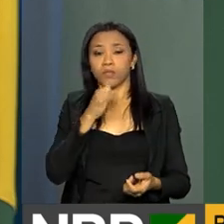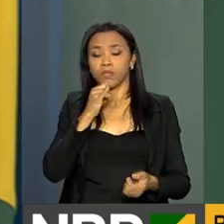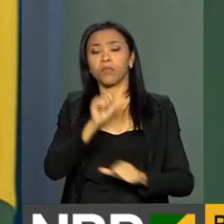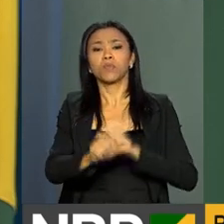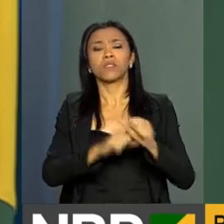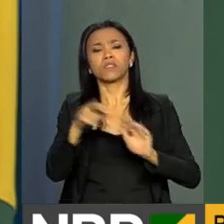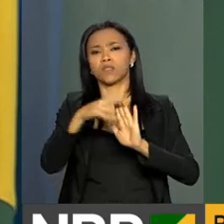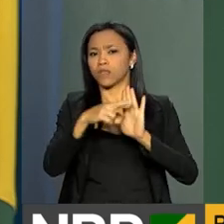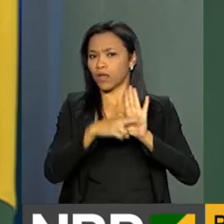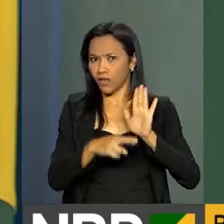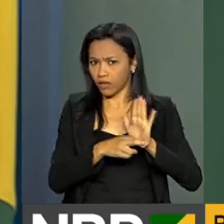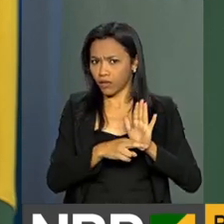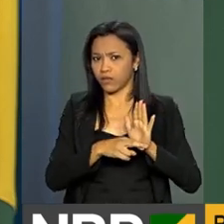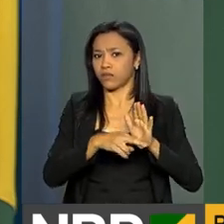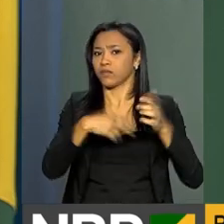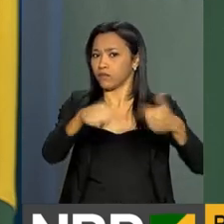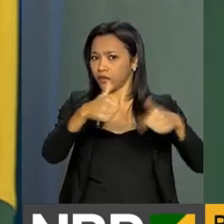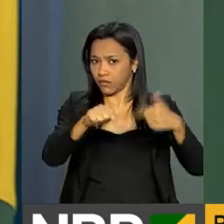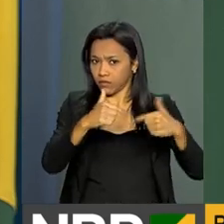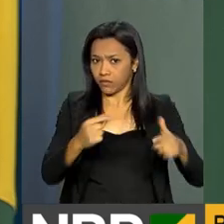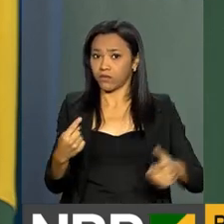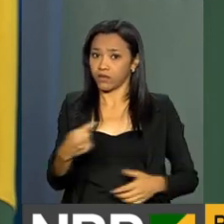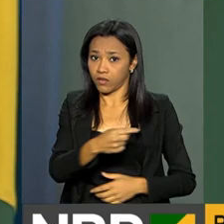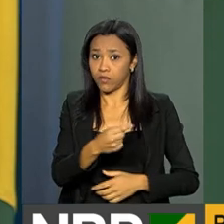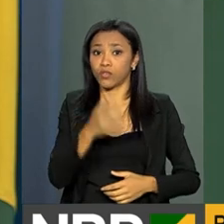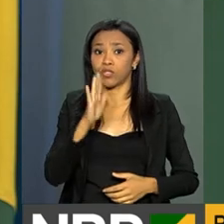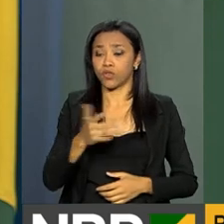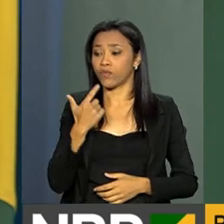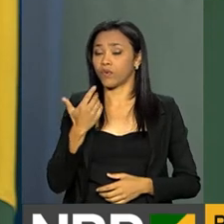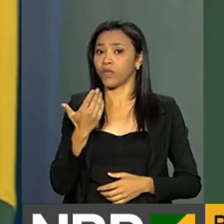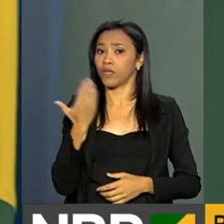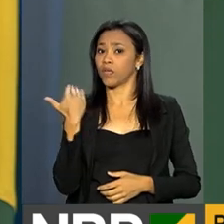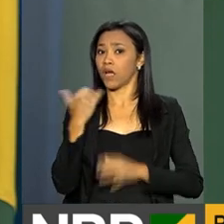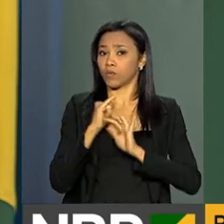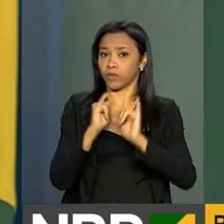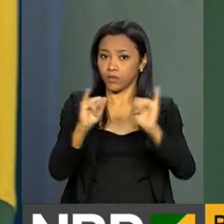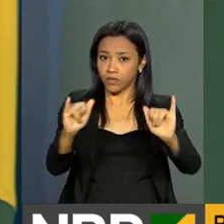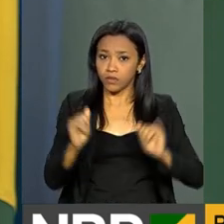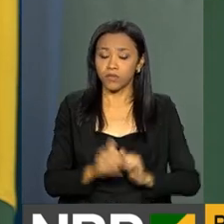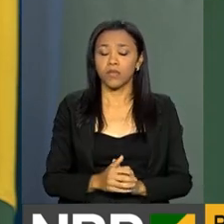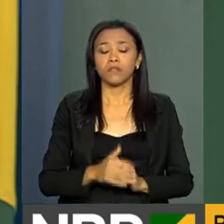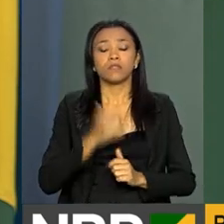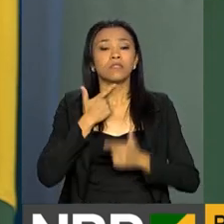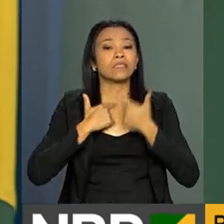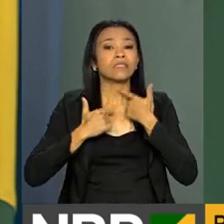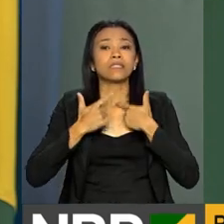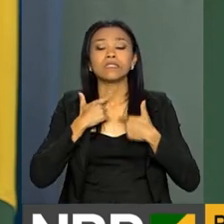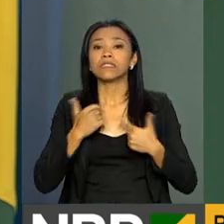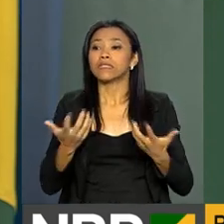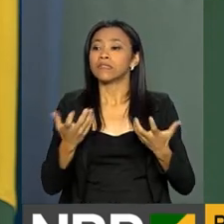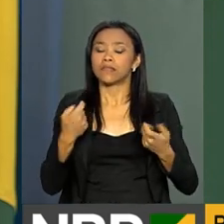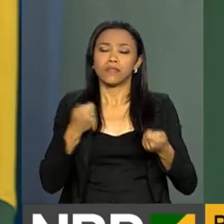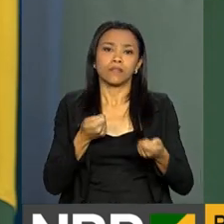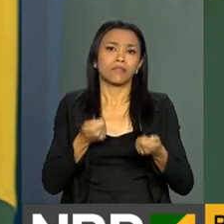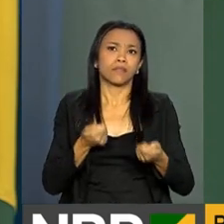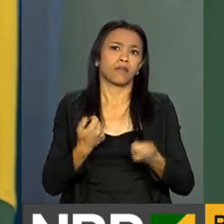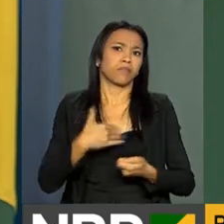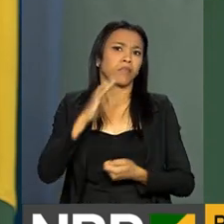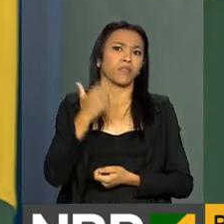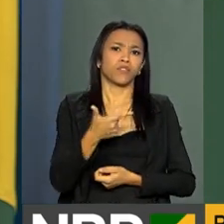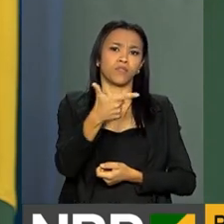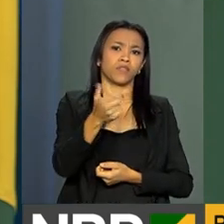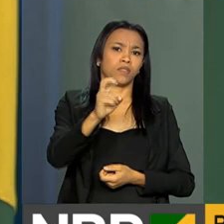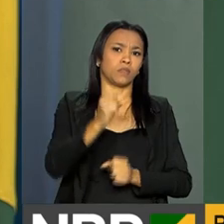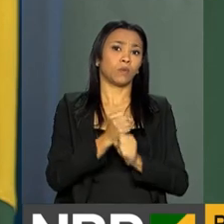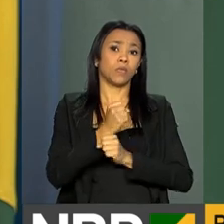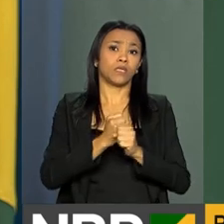trabalhista, convenhamos, algo, como foi anunciado, desejado e trabalhado e tentado há mais de 20,